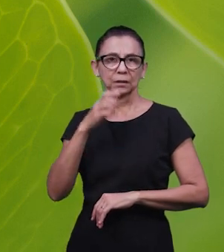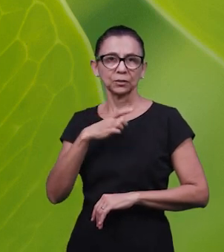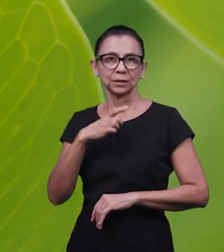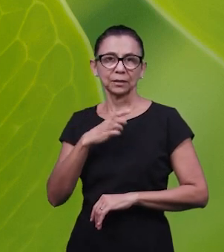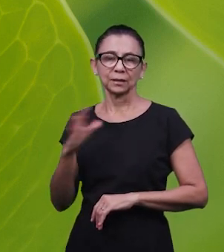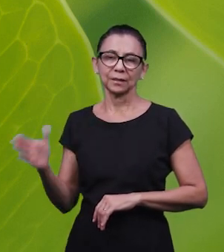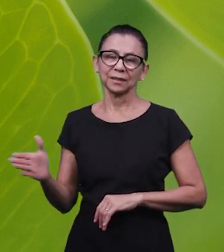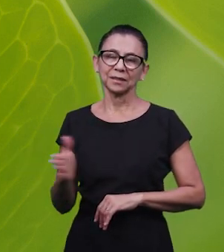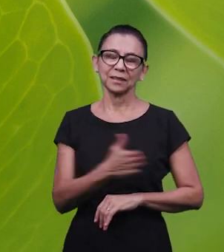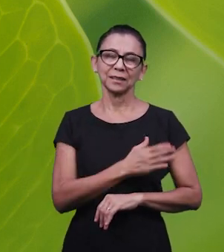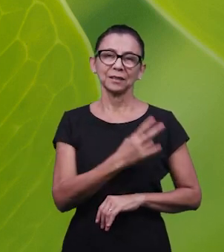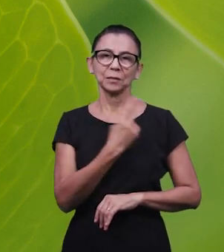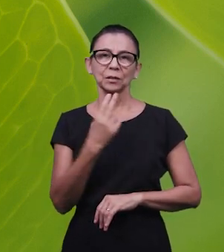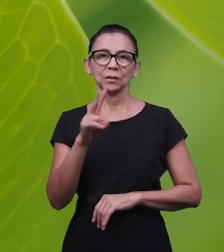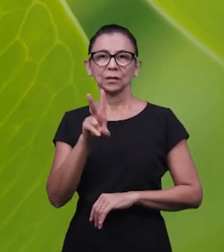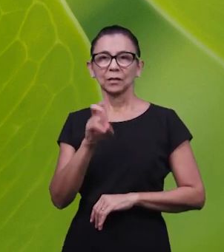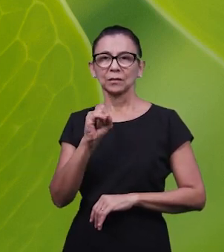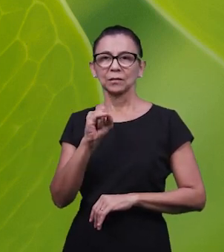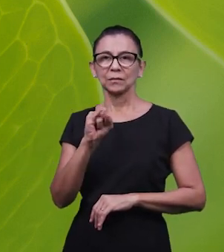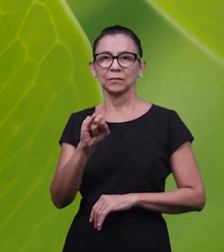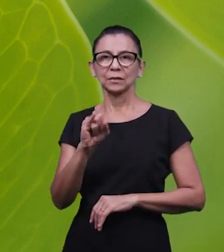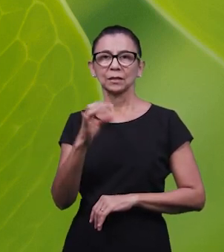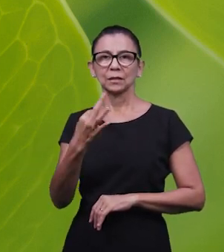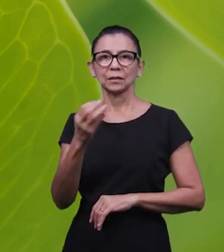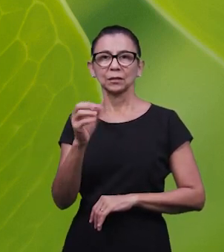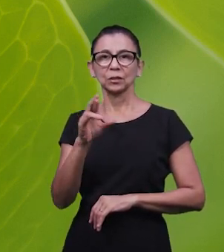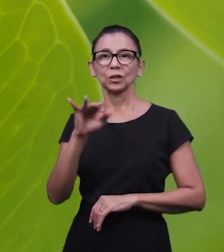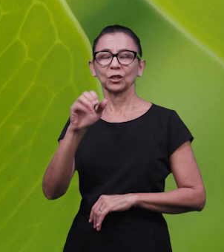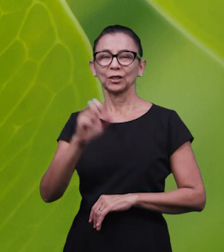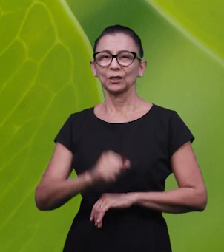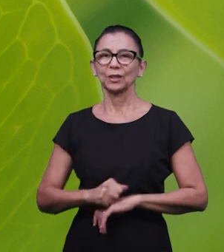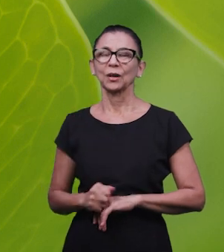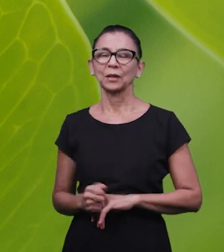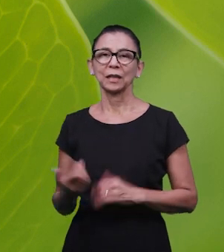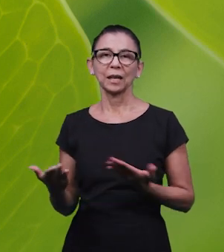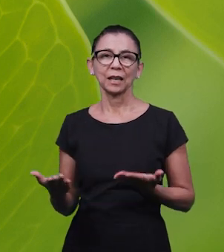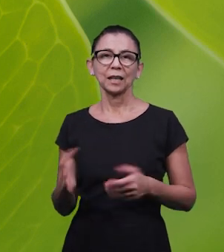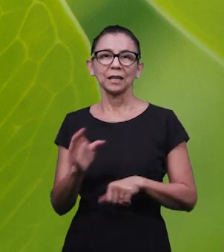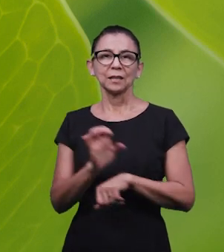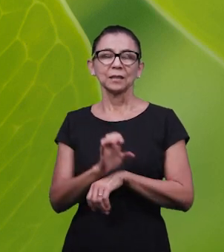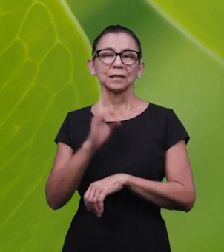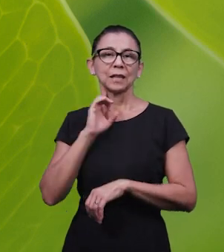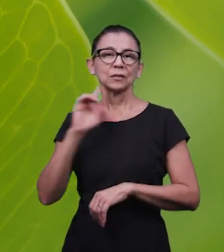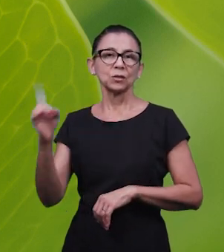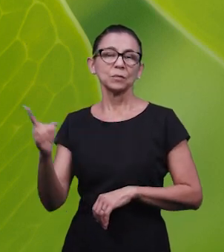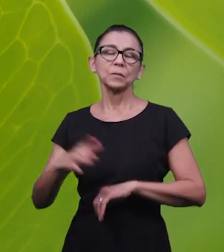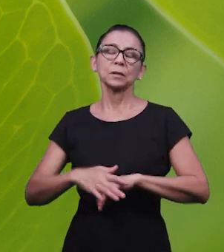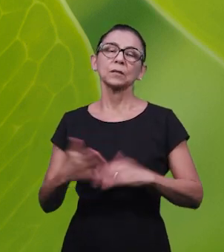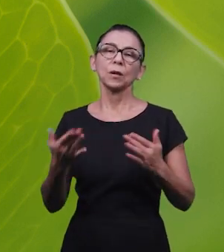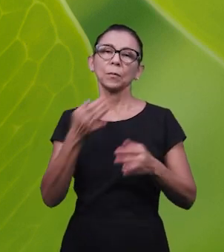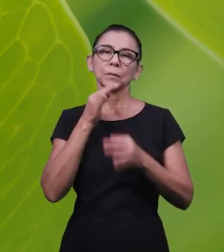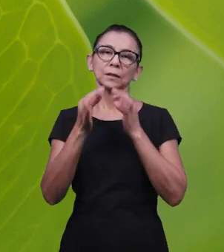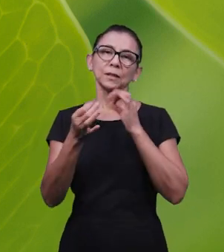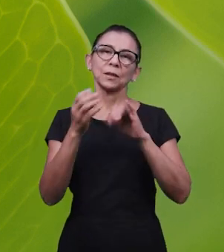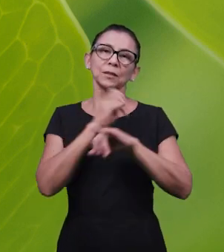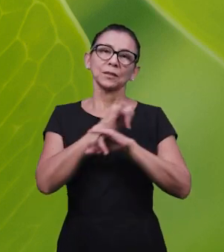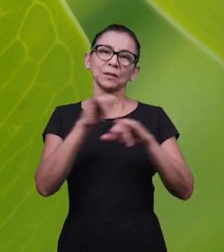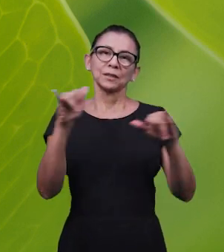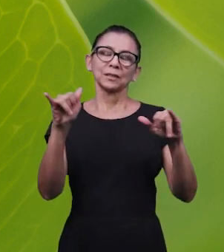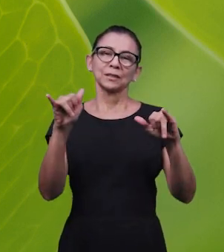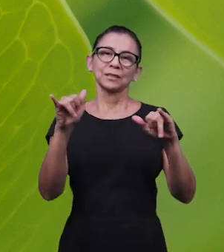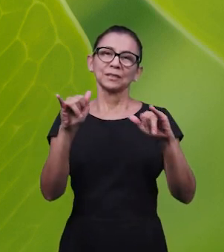aqueles que assistem, aonde a palavra de Deus tem sido levada e vidas estão sendo salvas e transformadas para a honra e